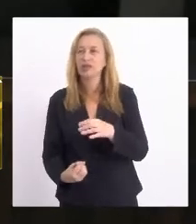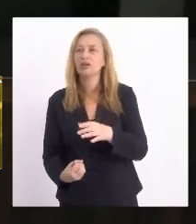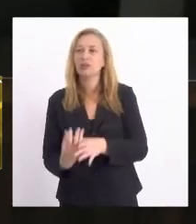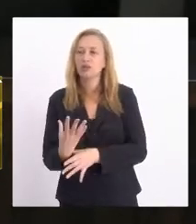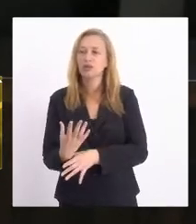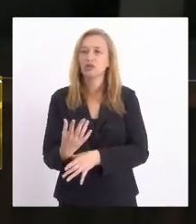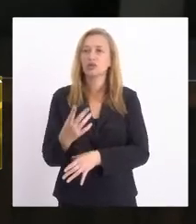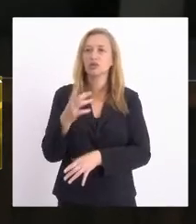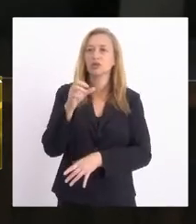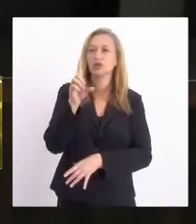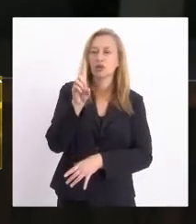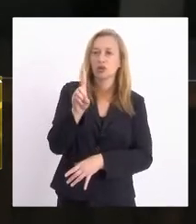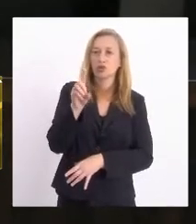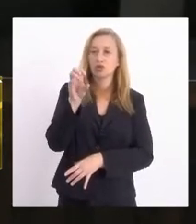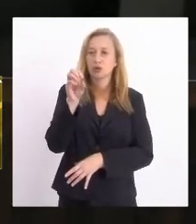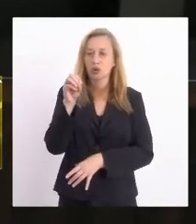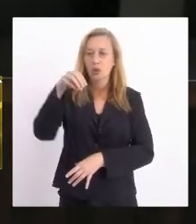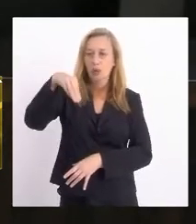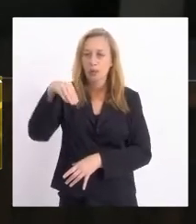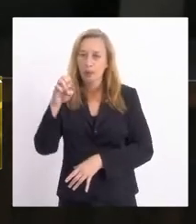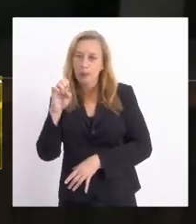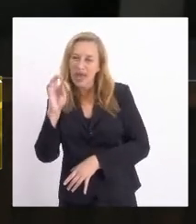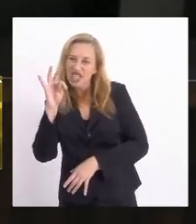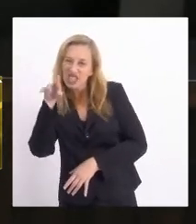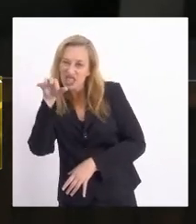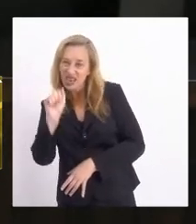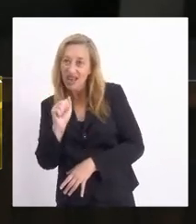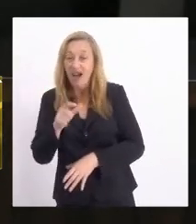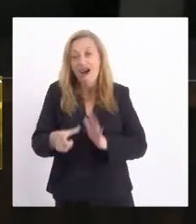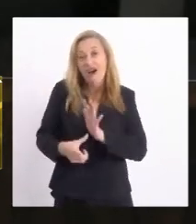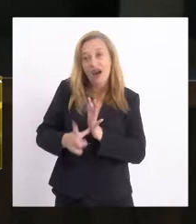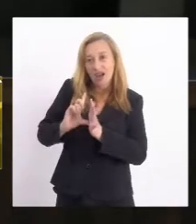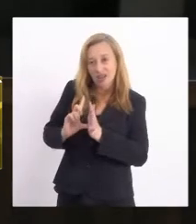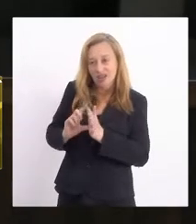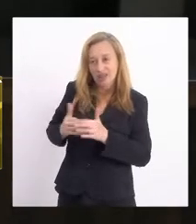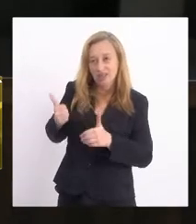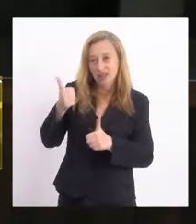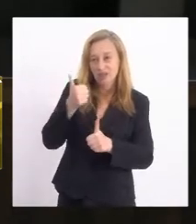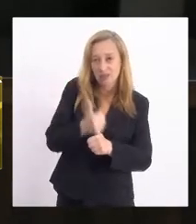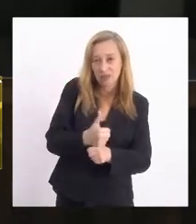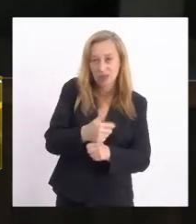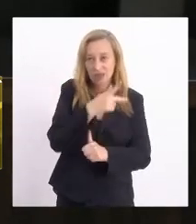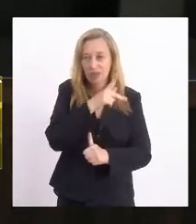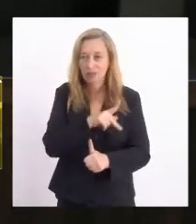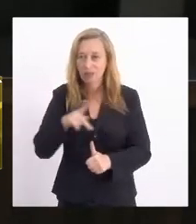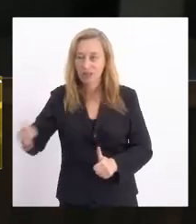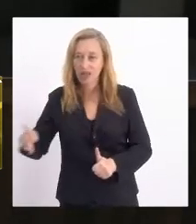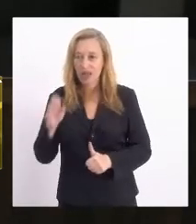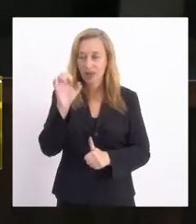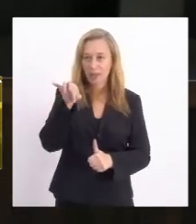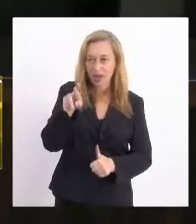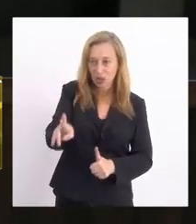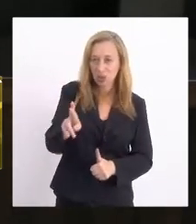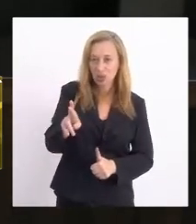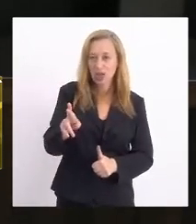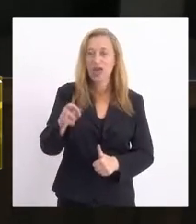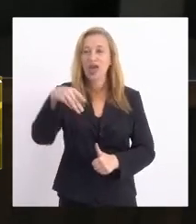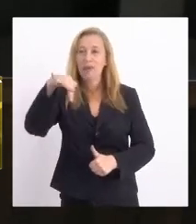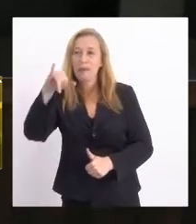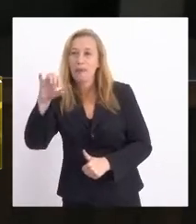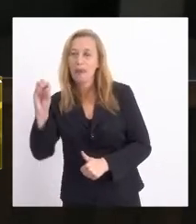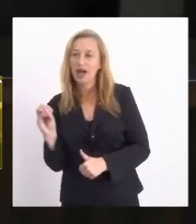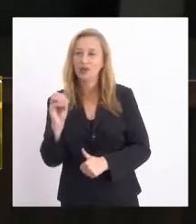doméstica e antes de assumir a presidência da embratur em Maio de 2019